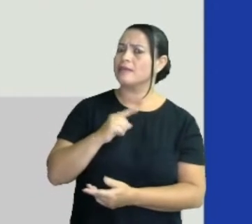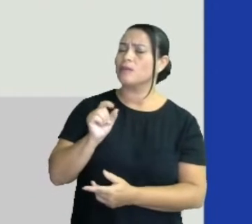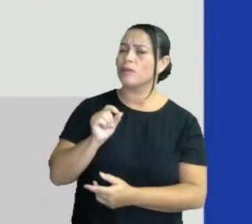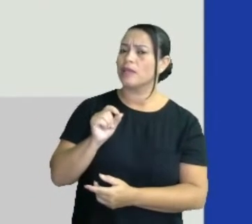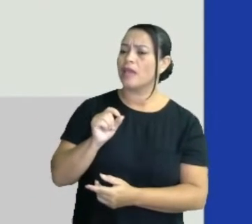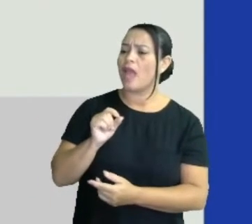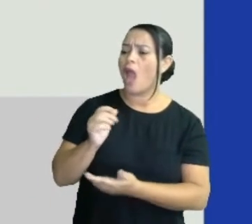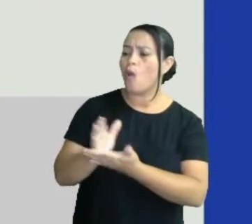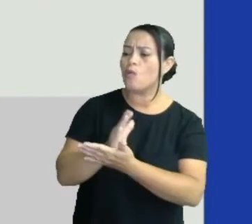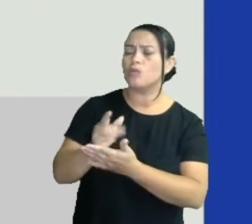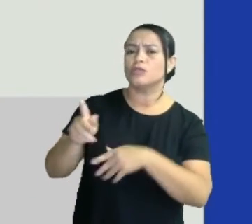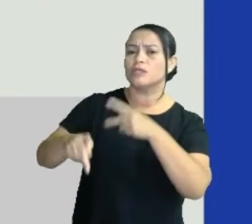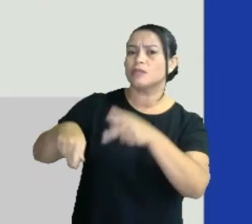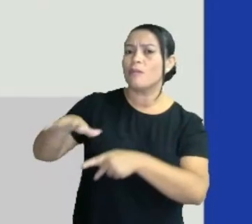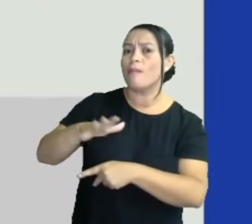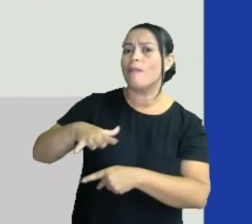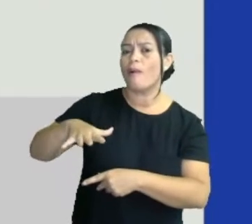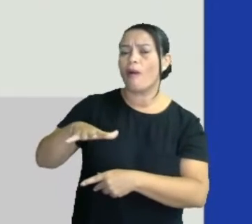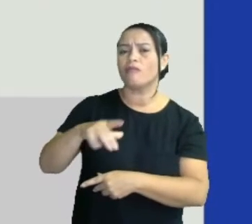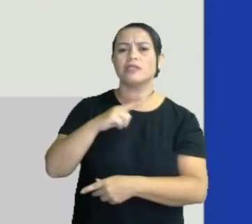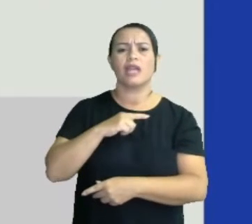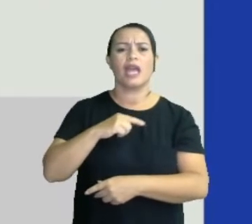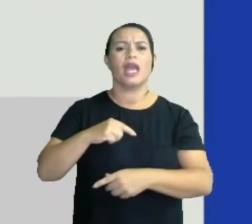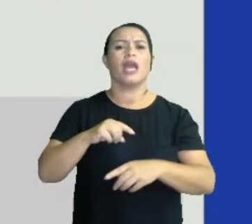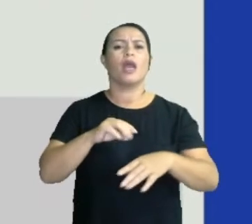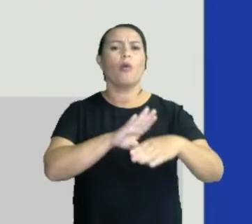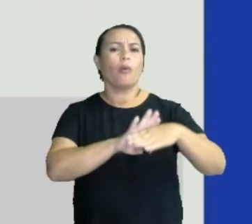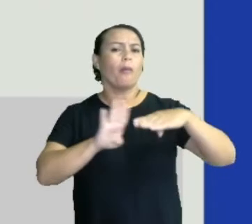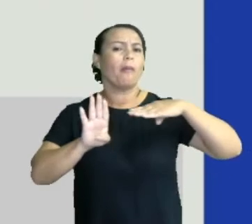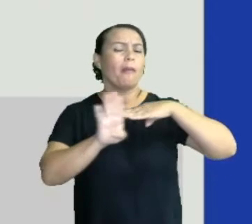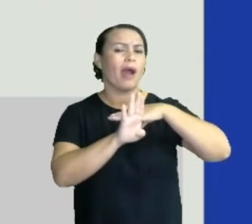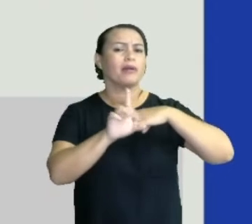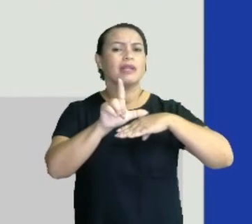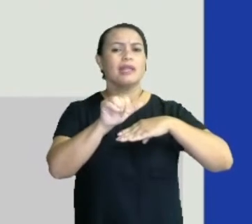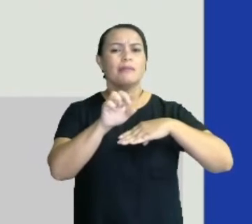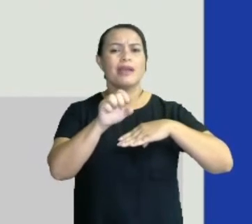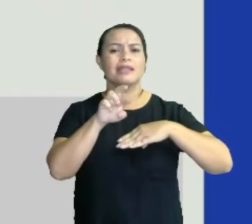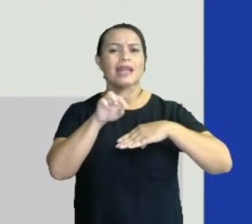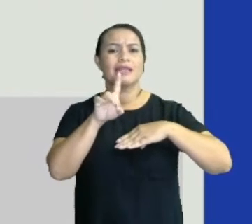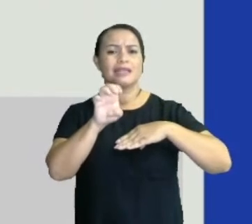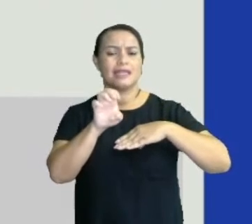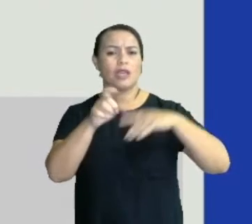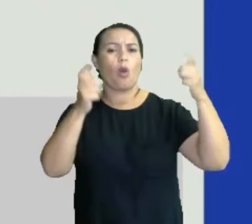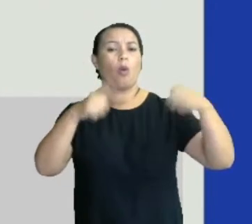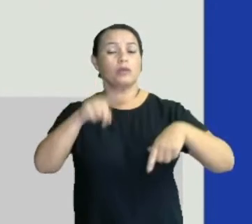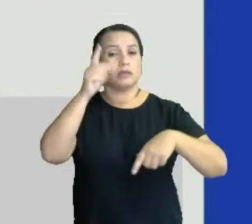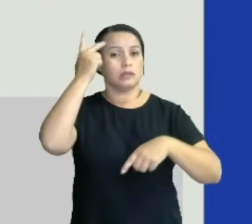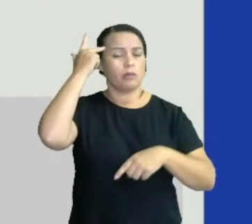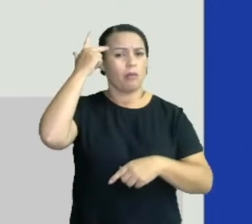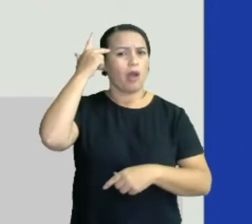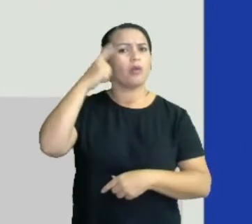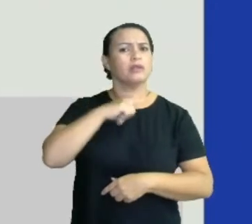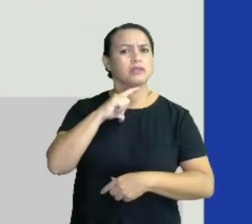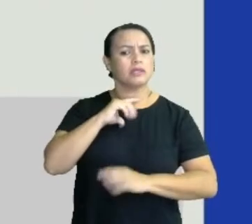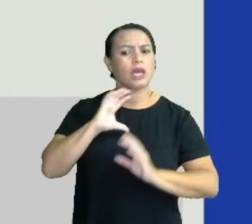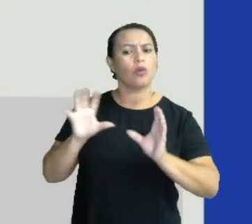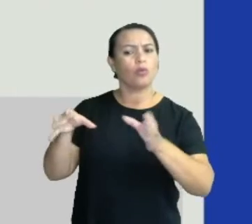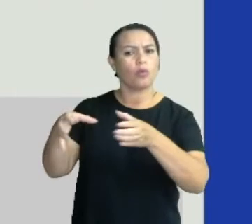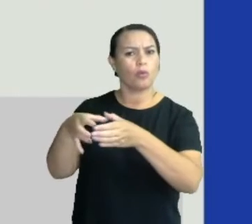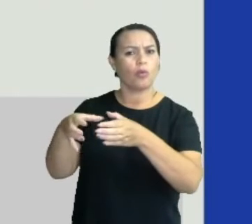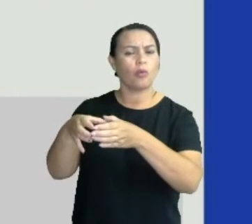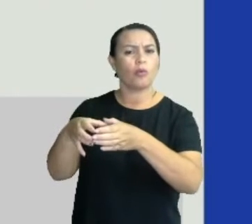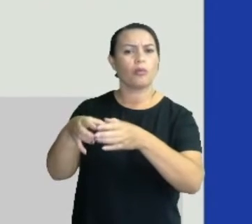povos, alguns desses povos. O bairro da Liberdade em São Paulo, por exemplo, que é um reduto de